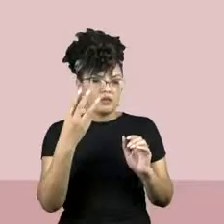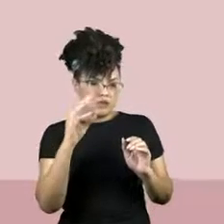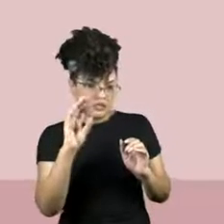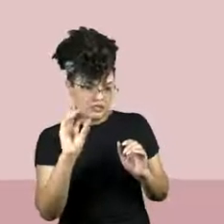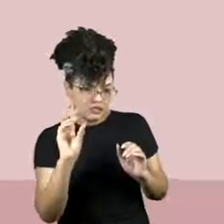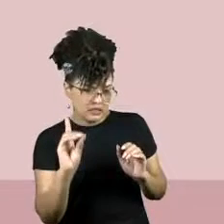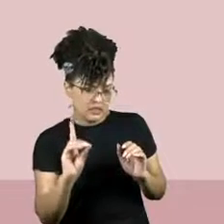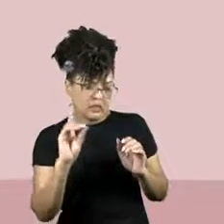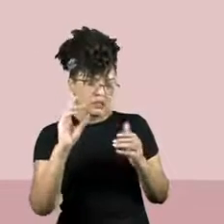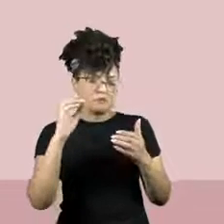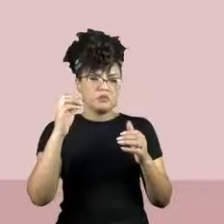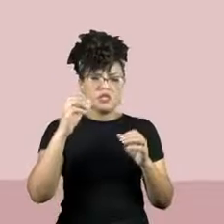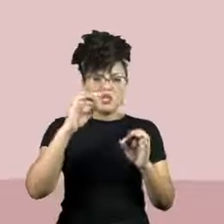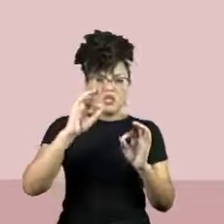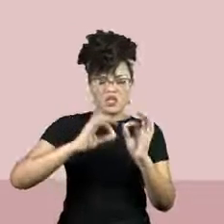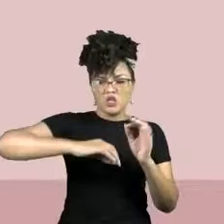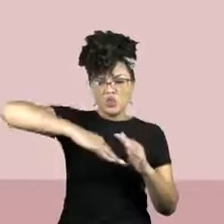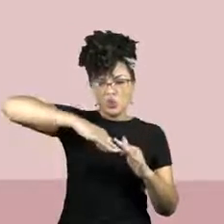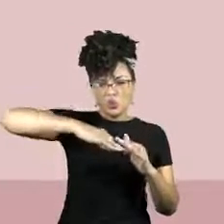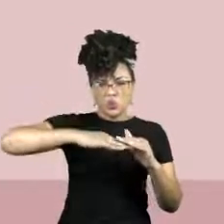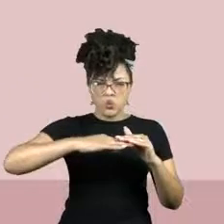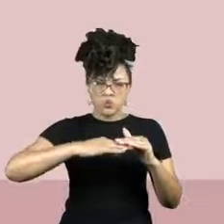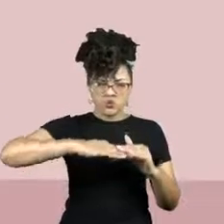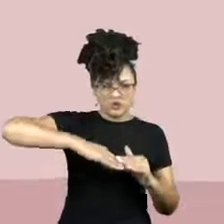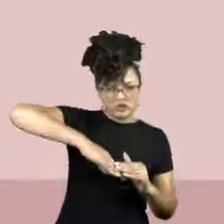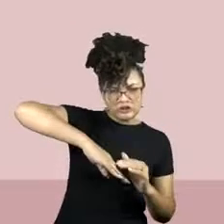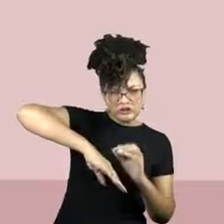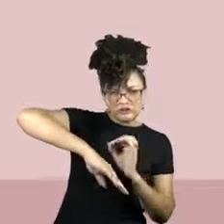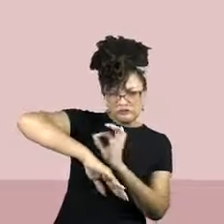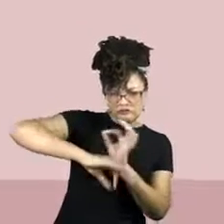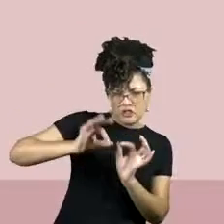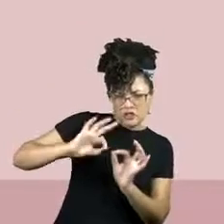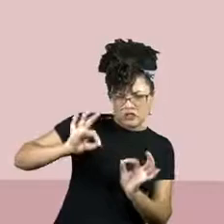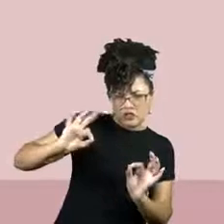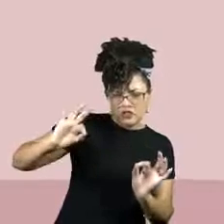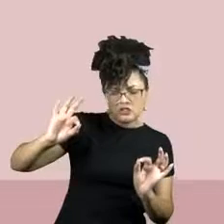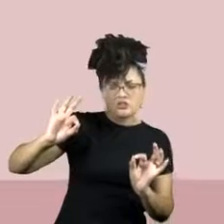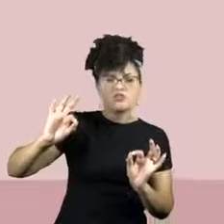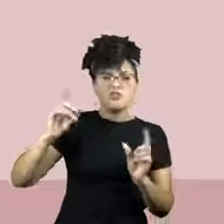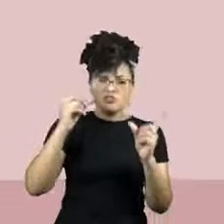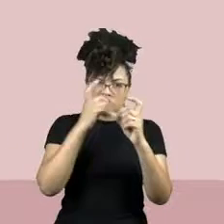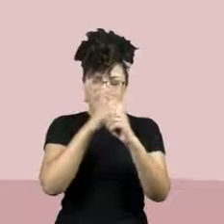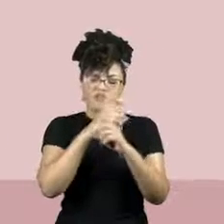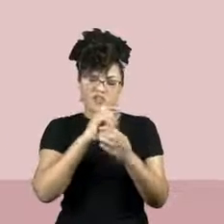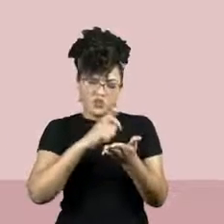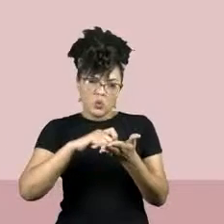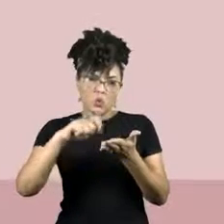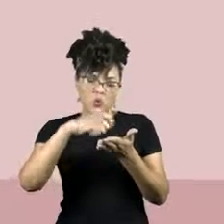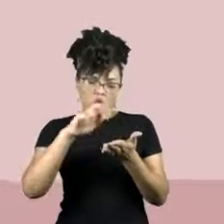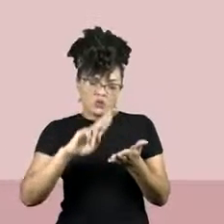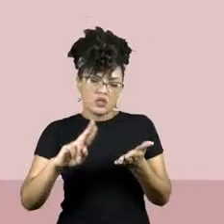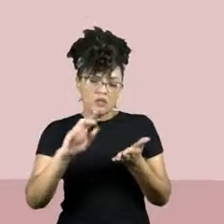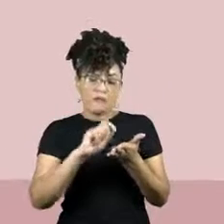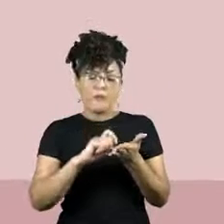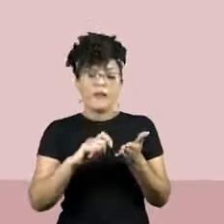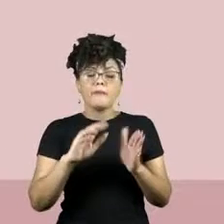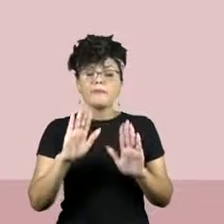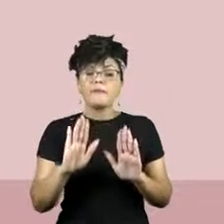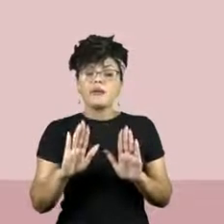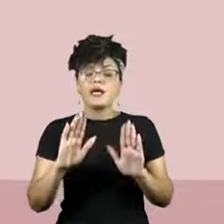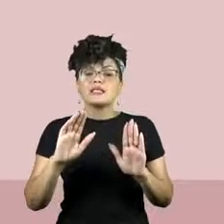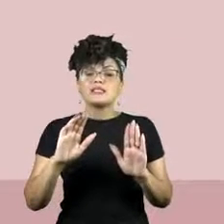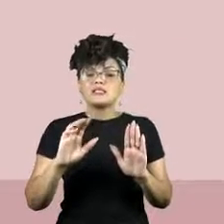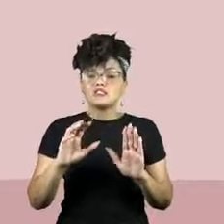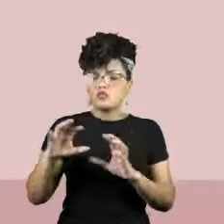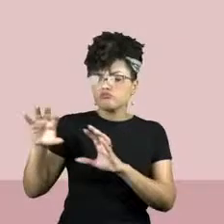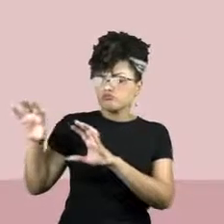muito acidentada, você desenhar essa topografia aqui novamente na mão é um pouco complexo, tá? Porém, quando você importa